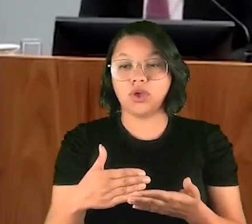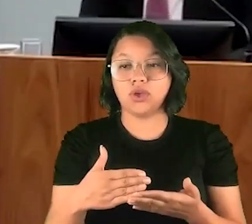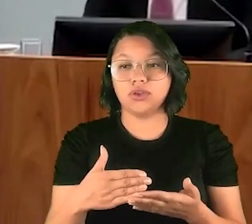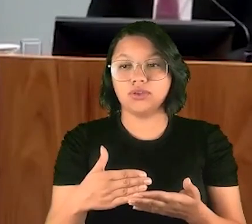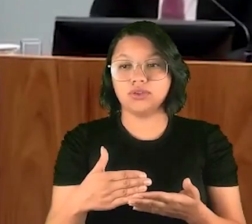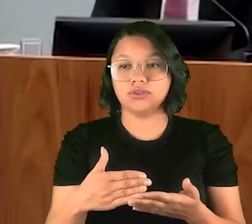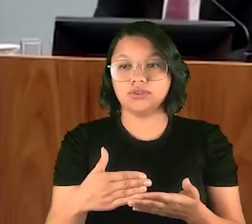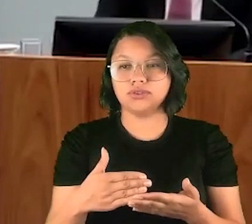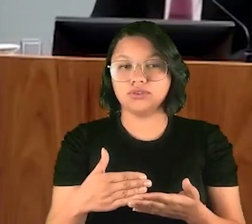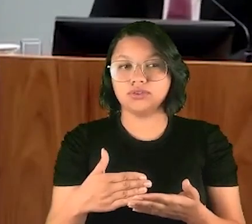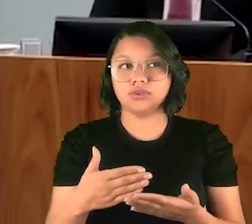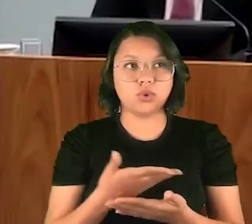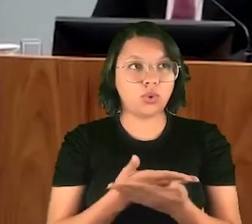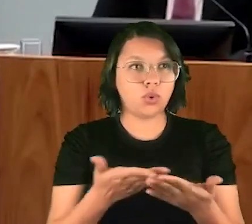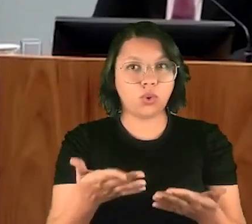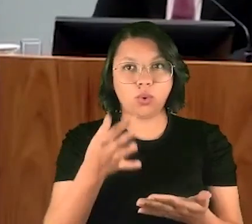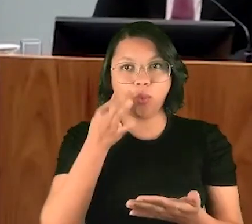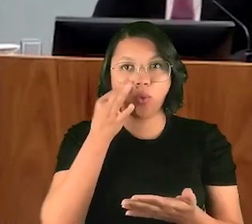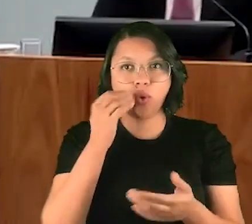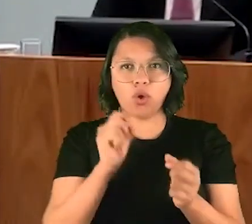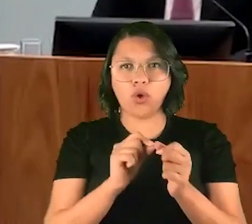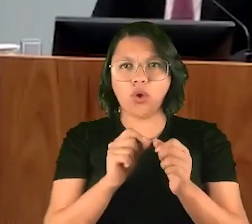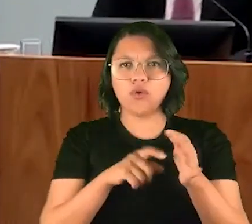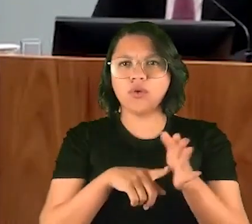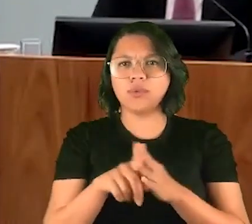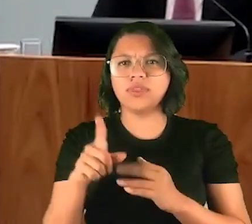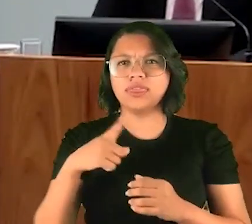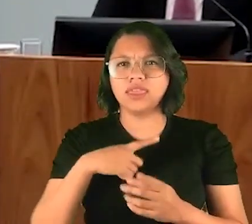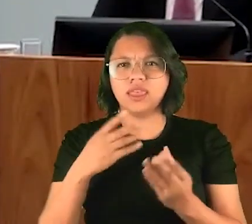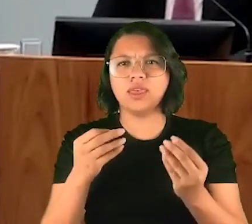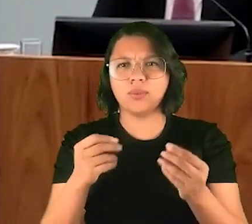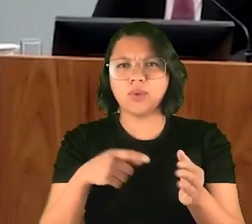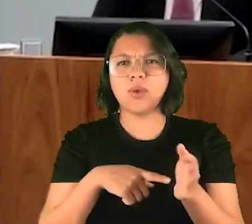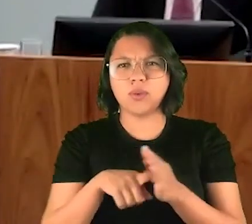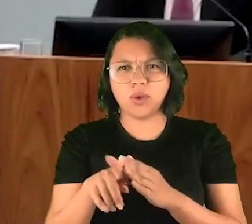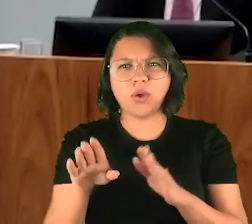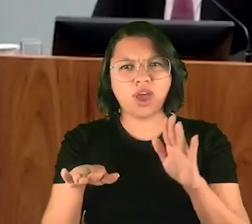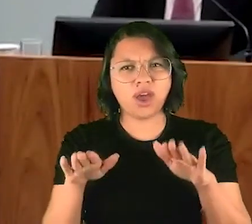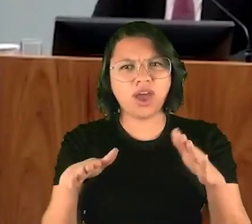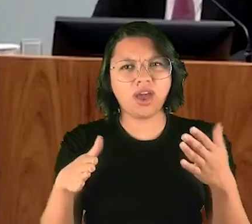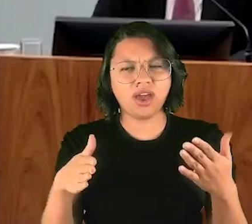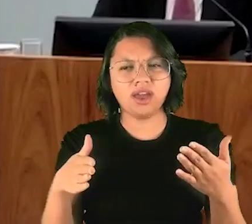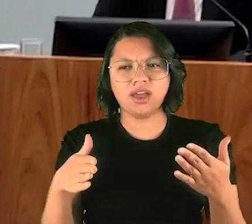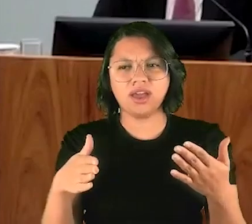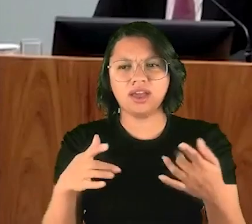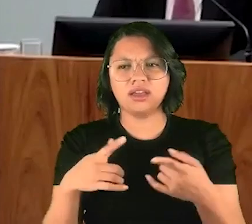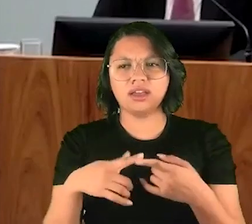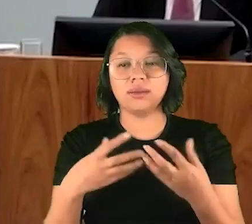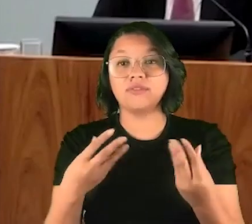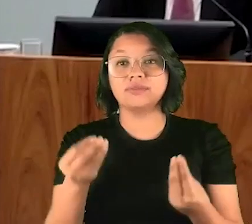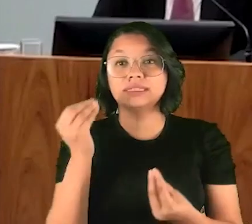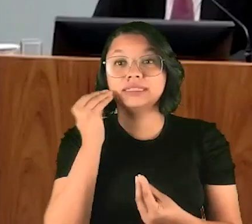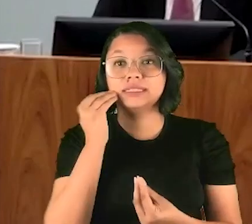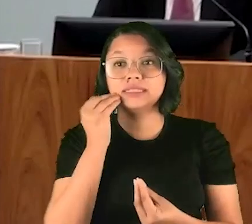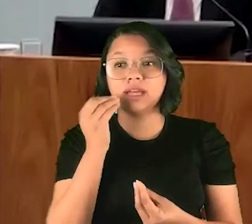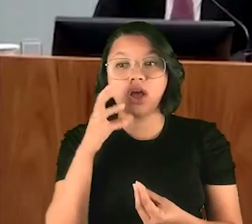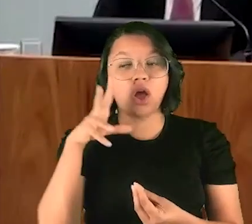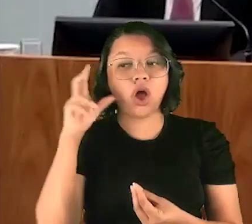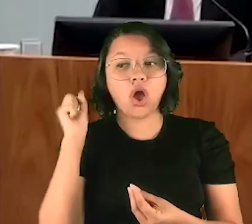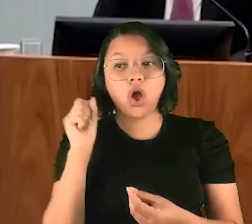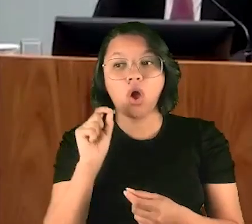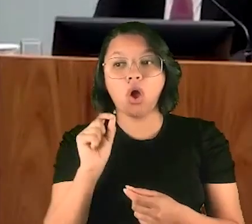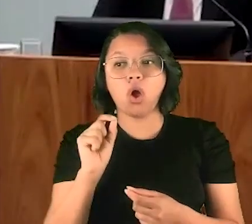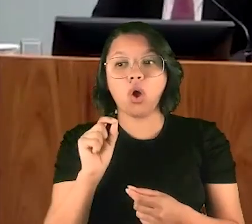Gostaríamos de abrir aos que estão presentes para fazer perguntas. Eu acho que existem muitas questões, talvez,